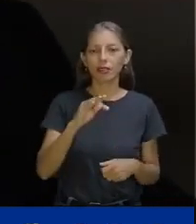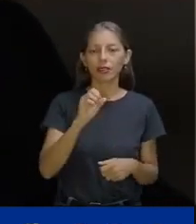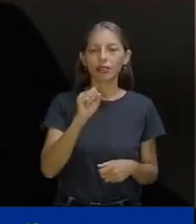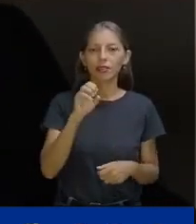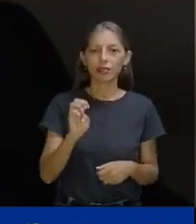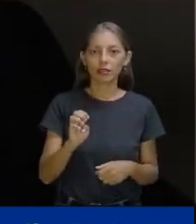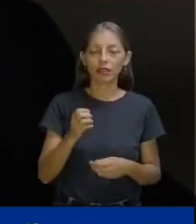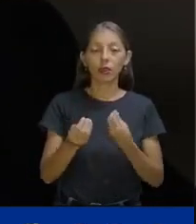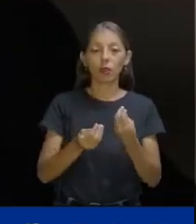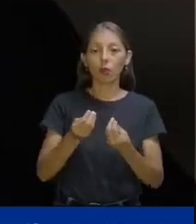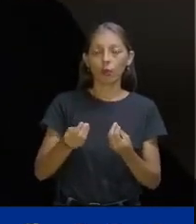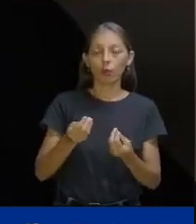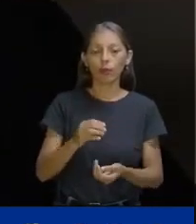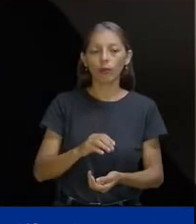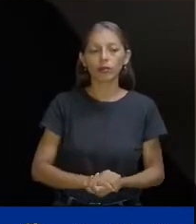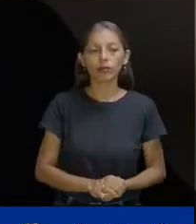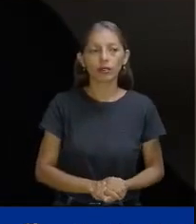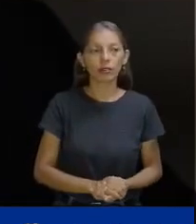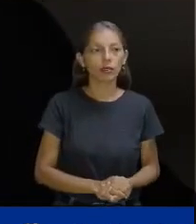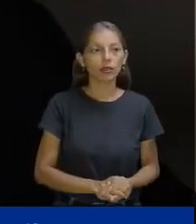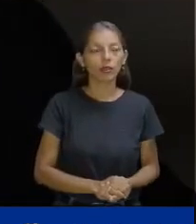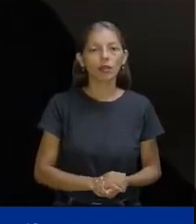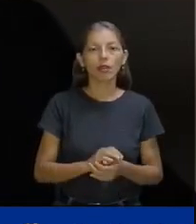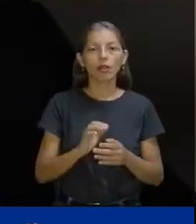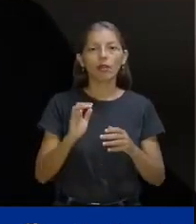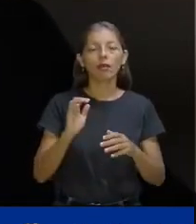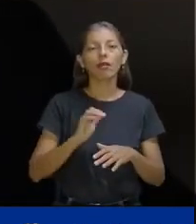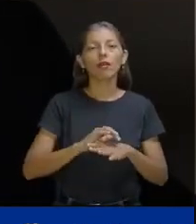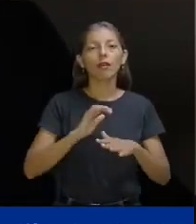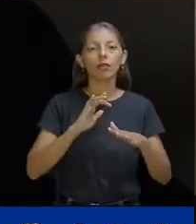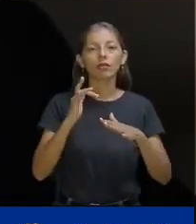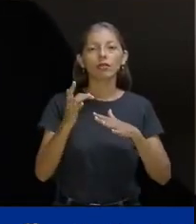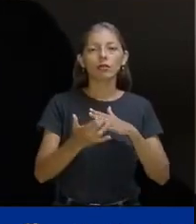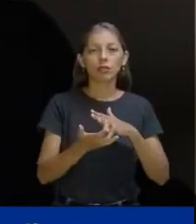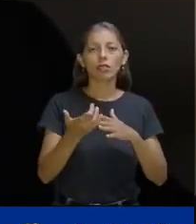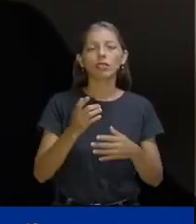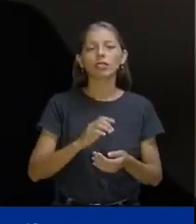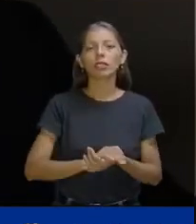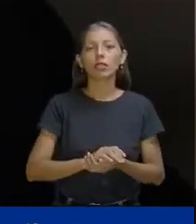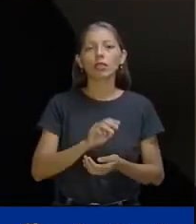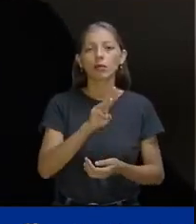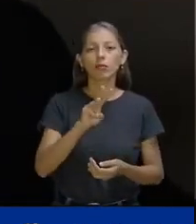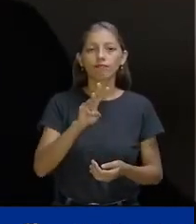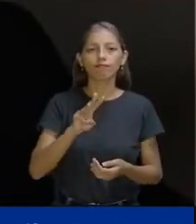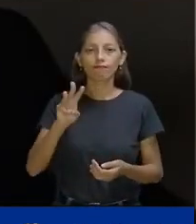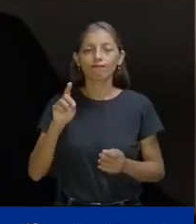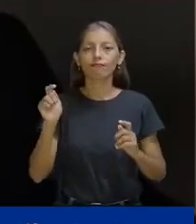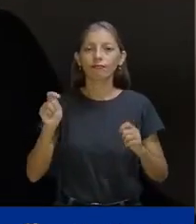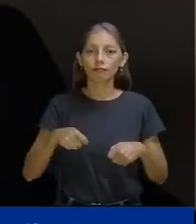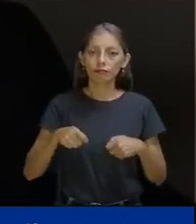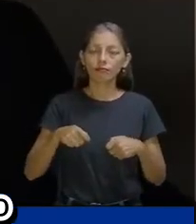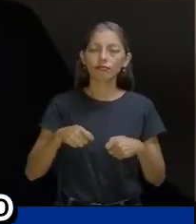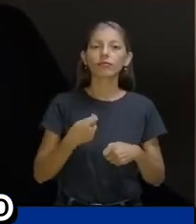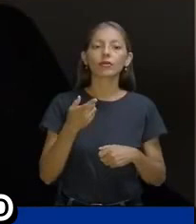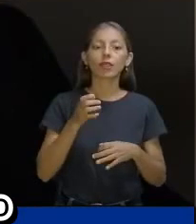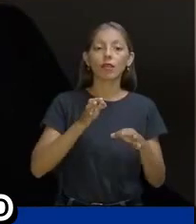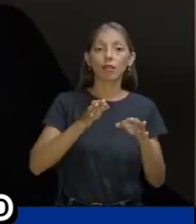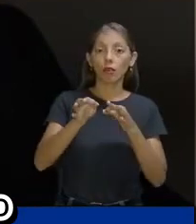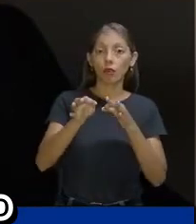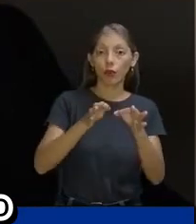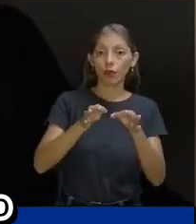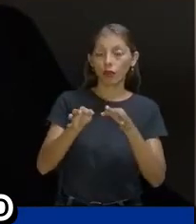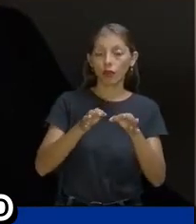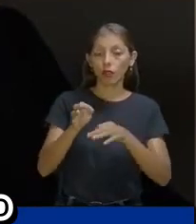plataformas digitais, ela já tem invocado a Lei Geral de Proteção de Dados para